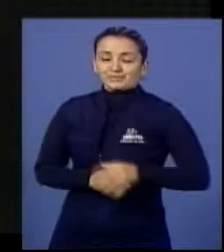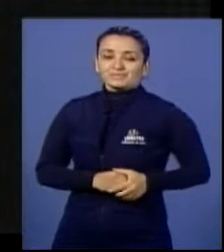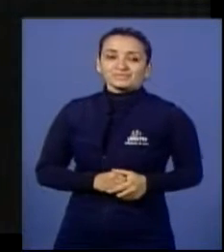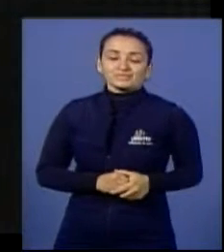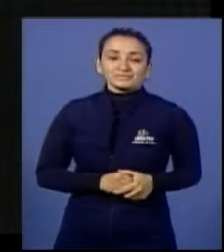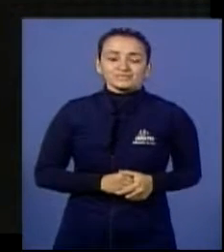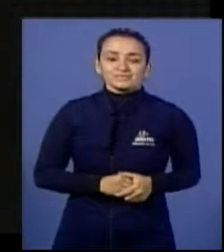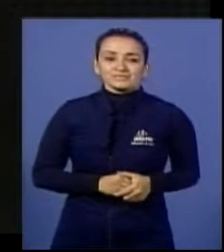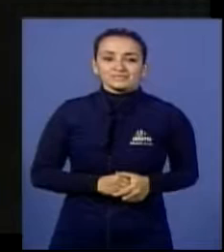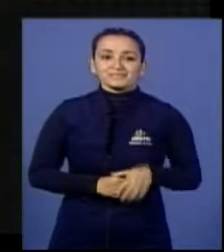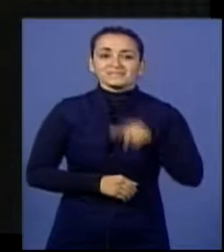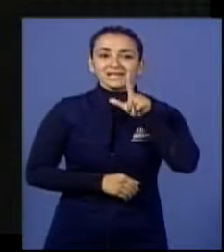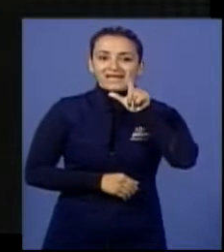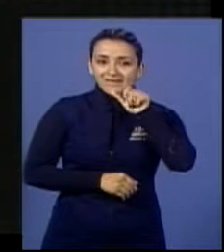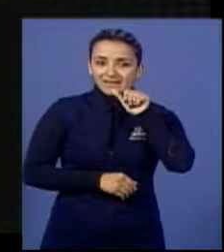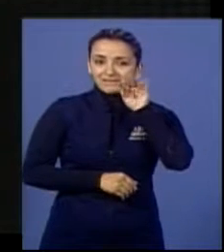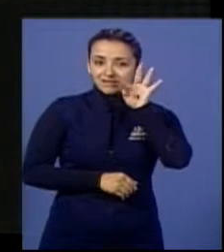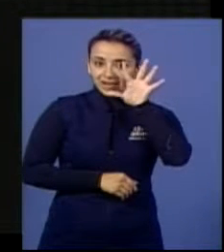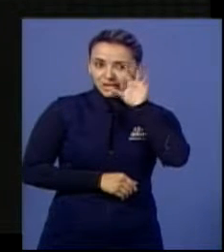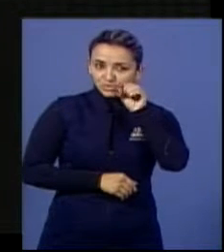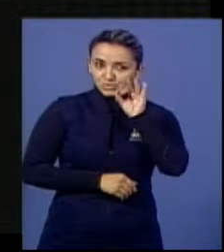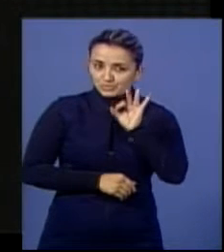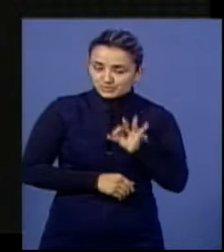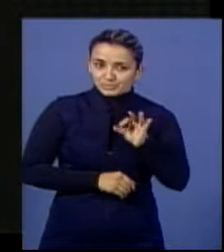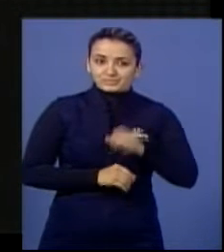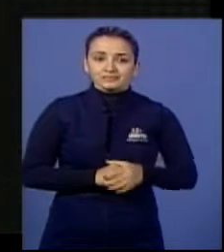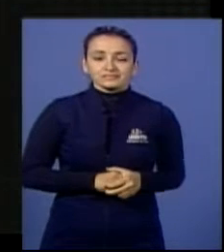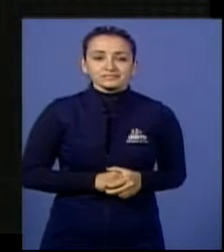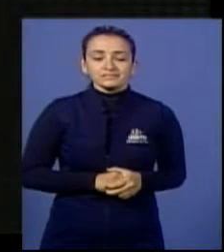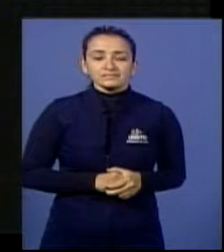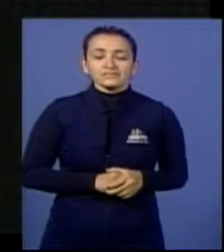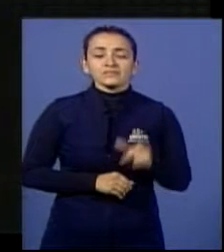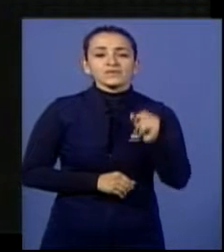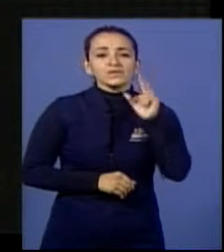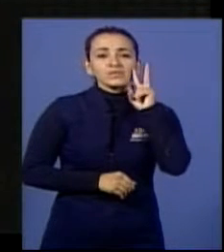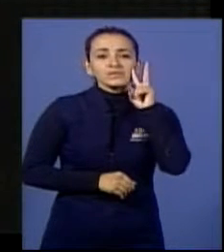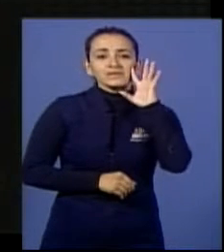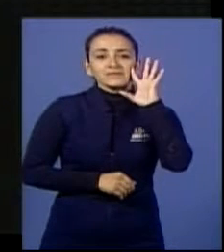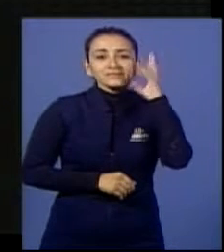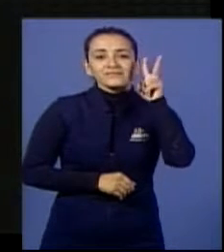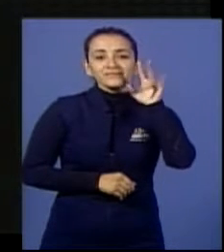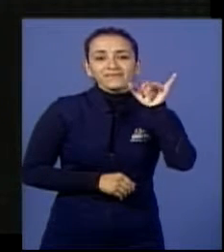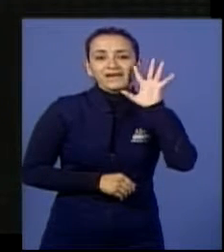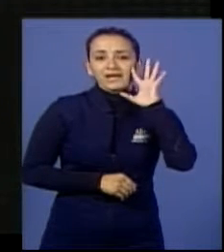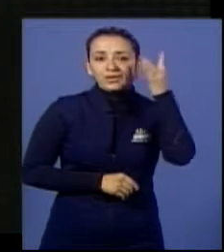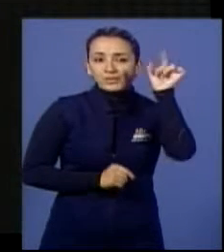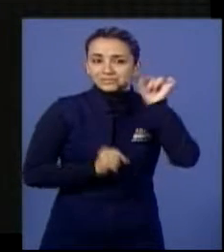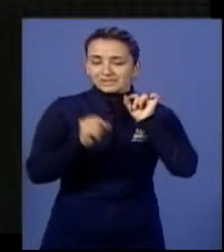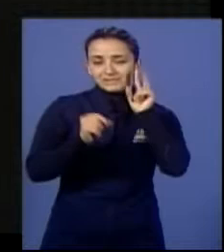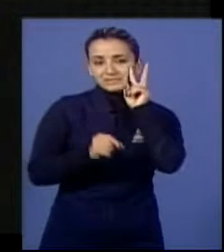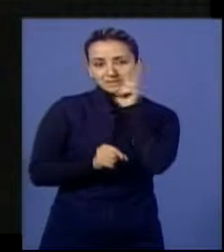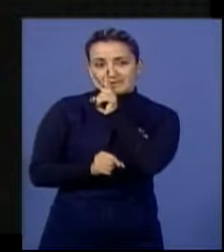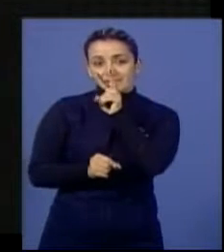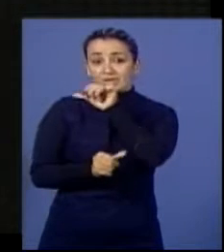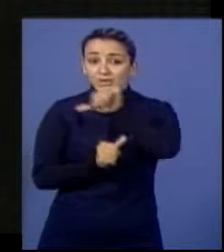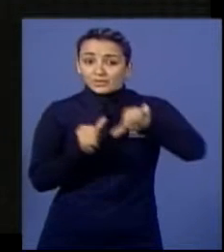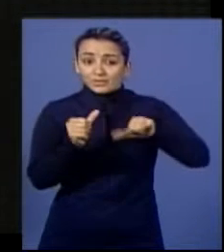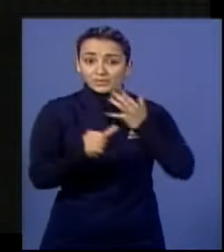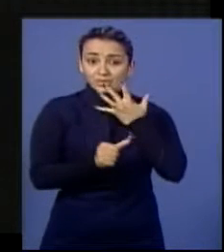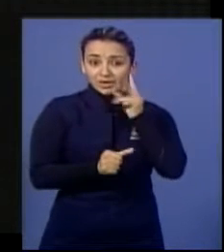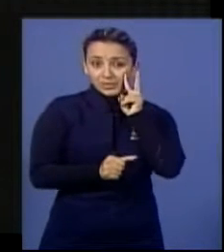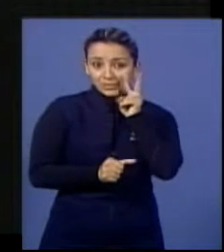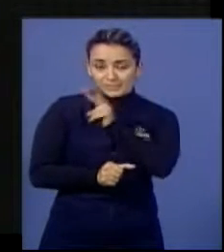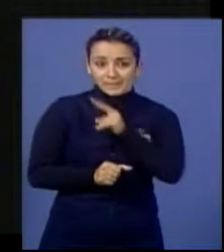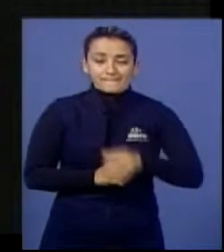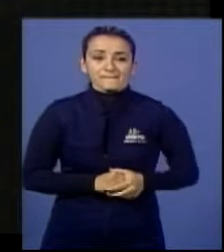OH e aqui C duplo OH. Vai haver uma reação, deixa eu mudar de cor aqui, ó, vai haver